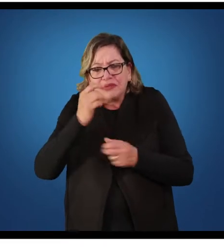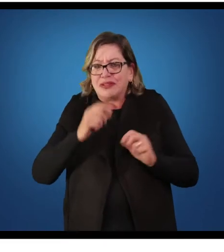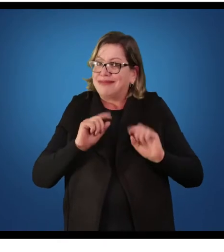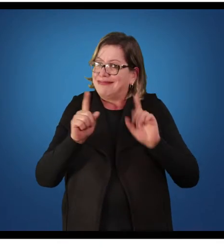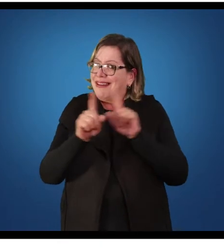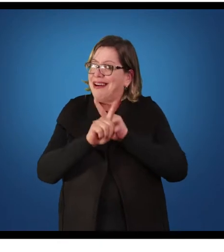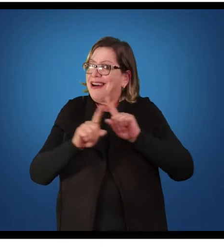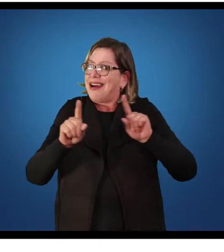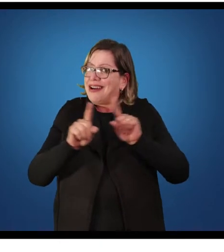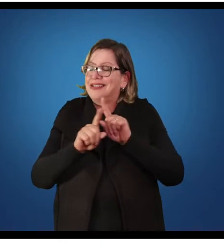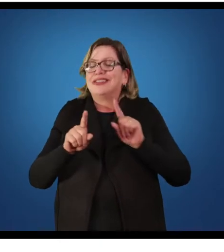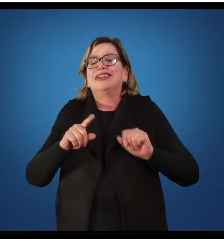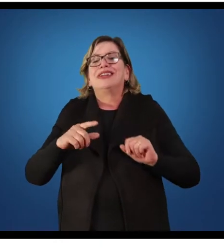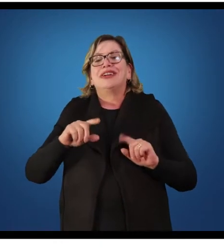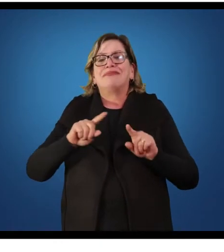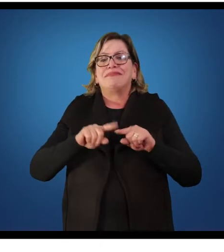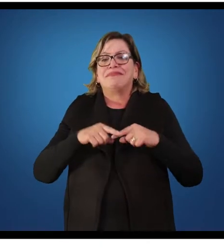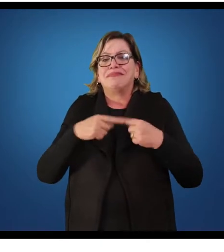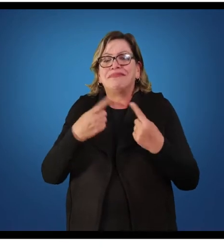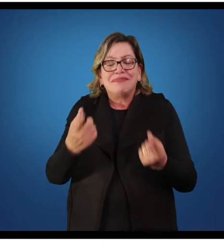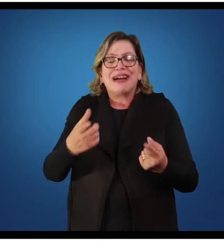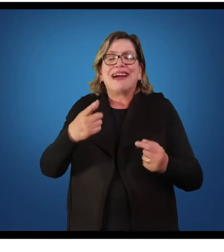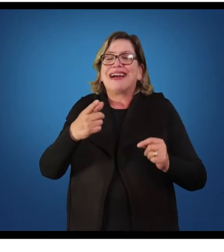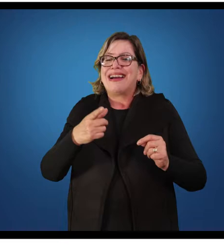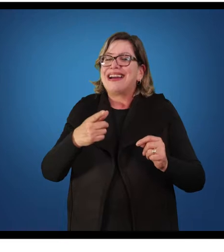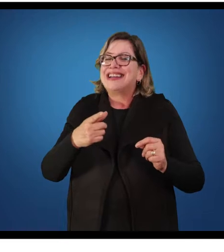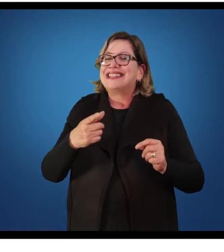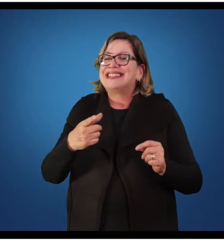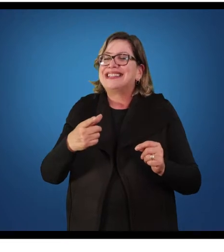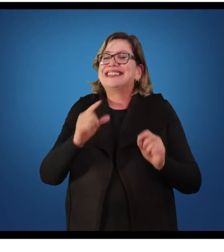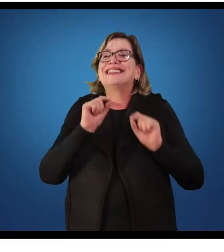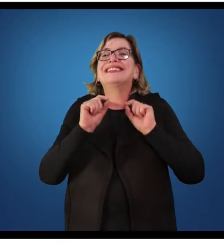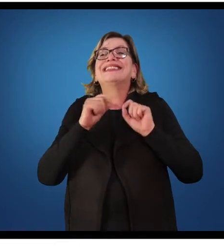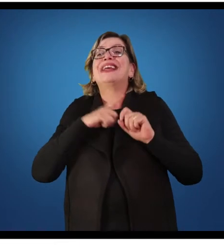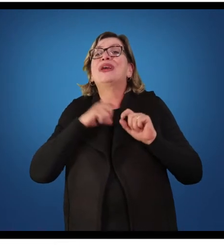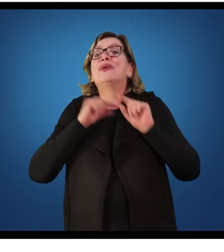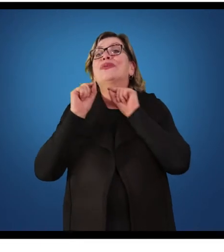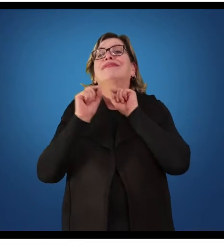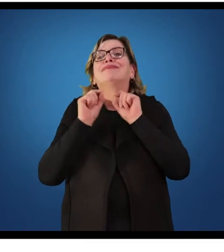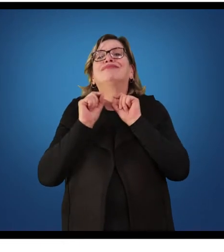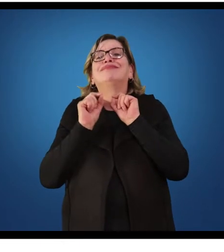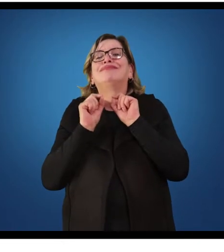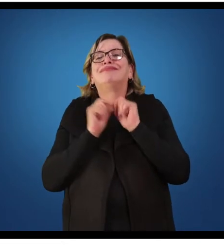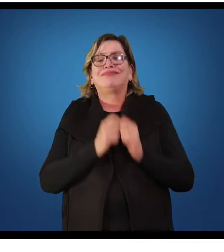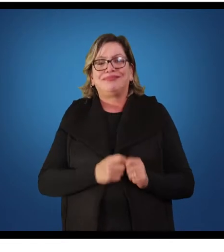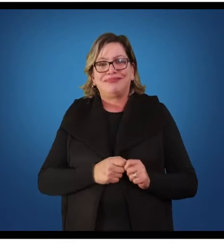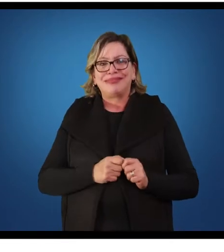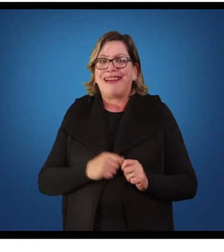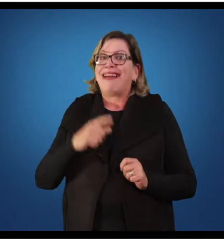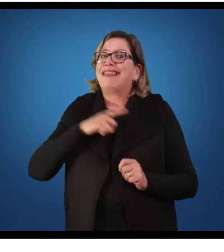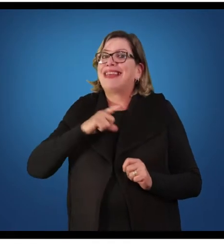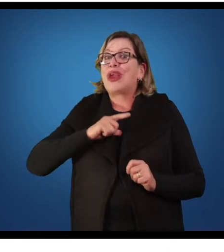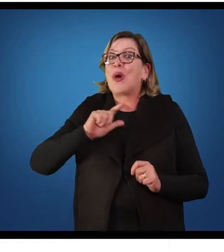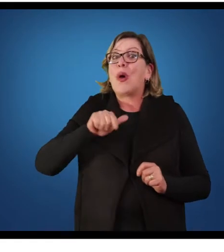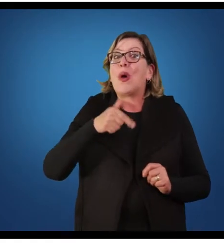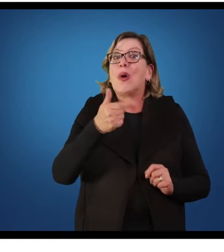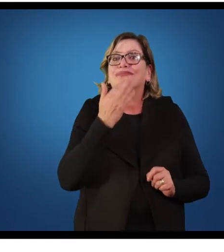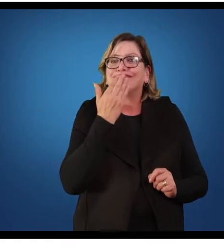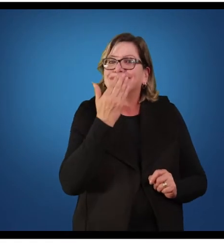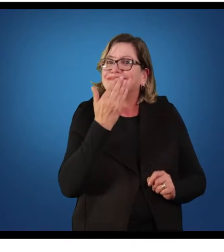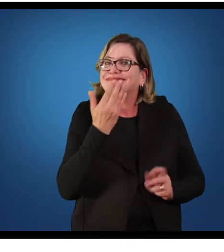Lógico que nós teremos quem? teremos nosso adversário,